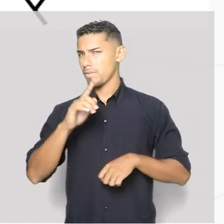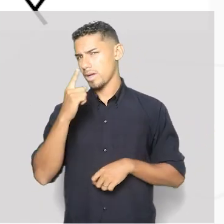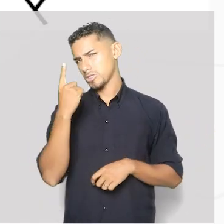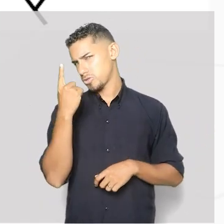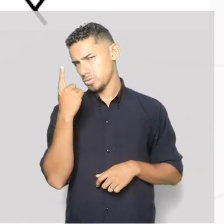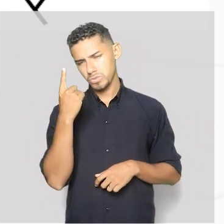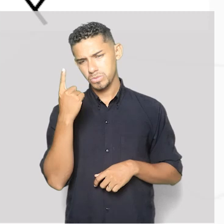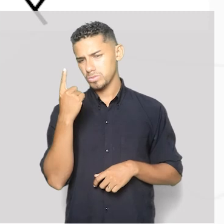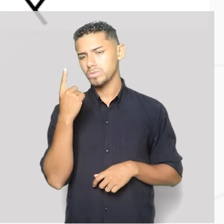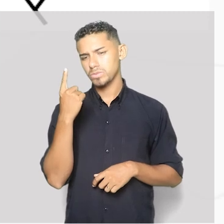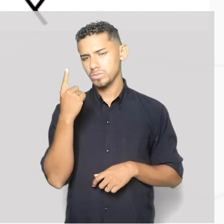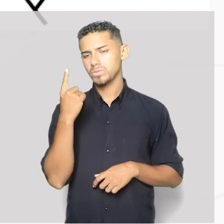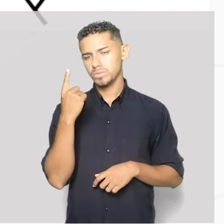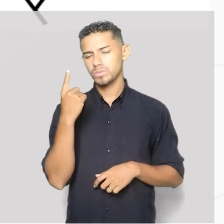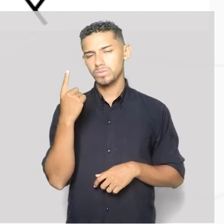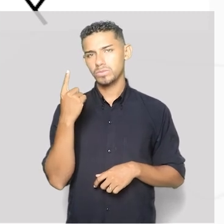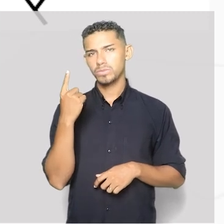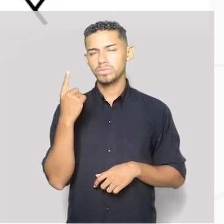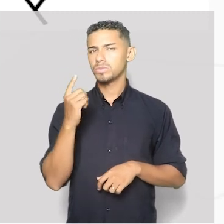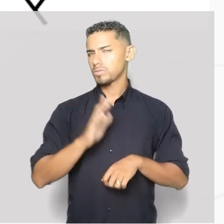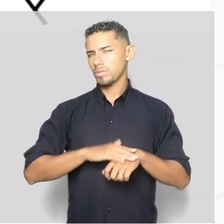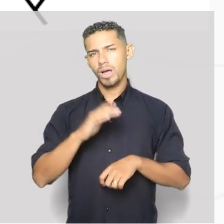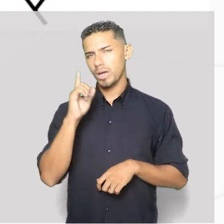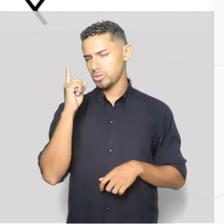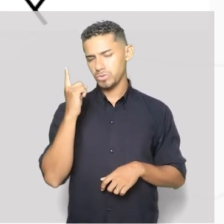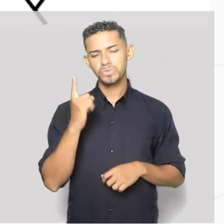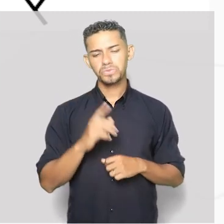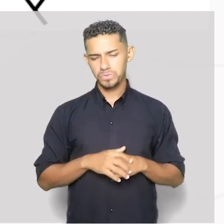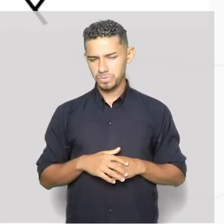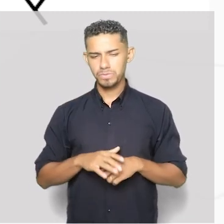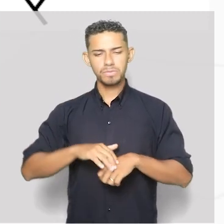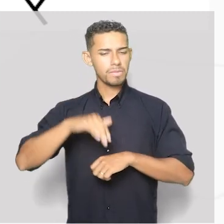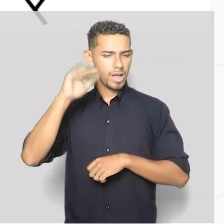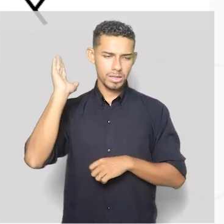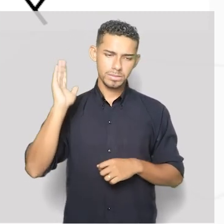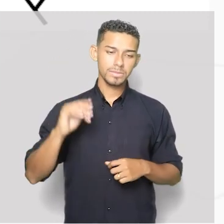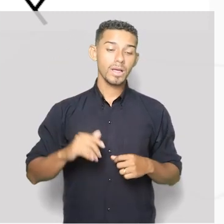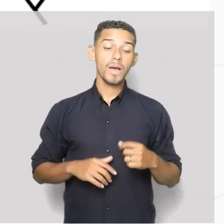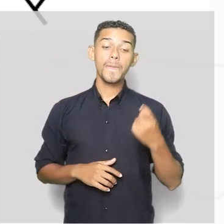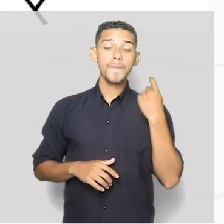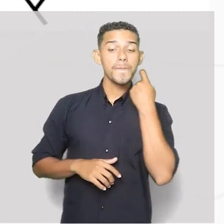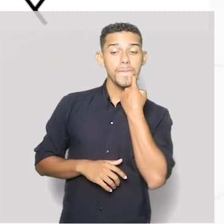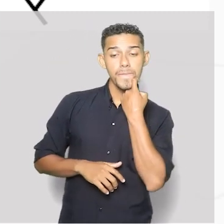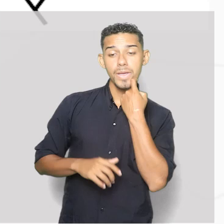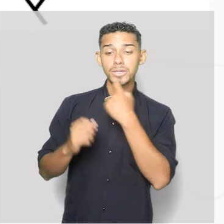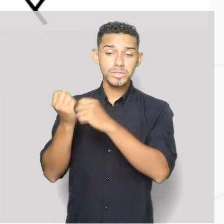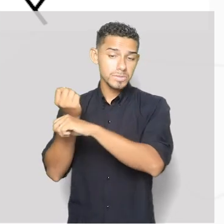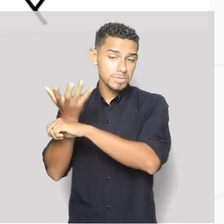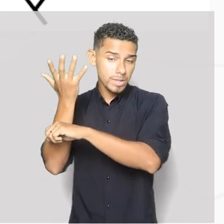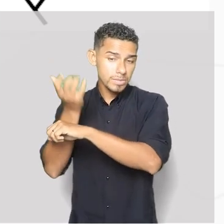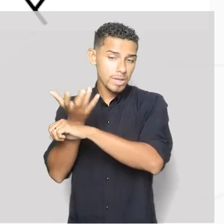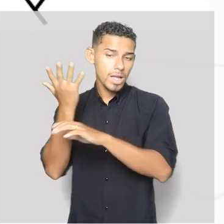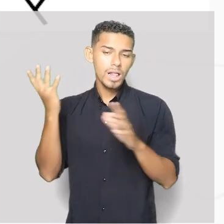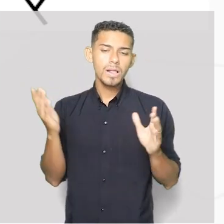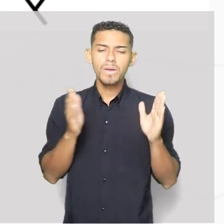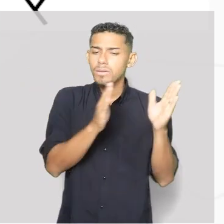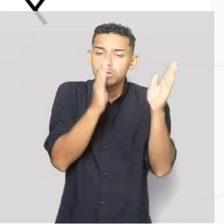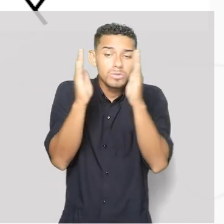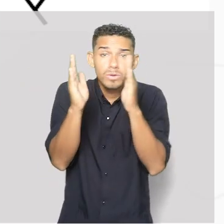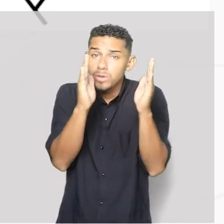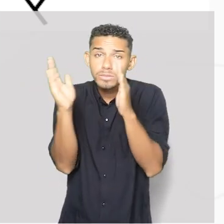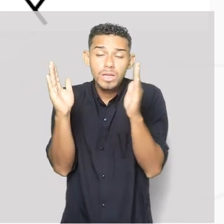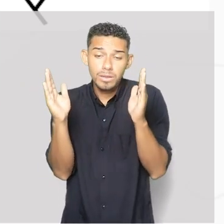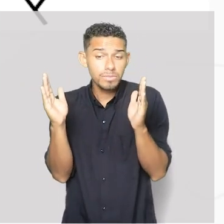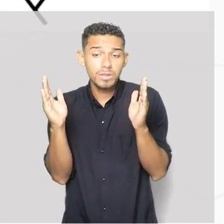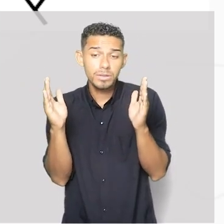de uma ramificação, tá? Para eles. Peixe e baleia, tá? A gente tá ali, aí você tá do ladinho um do outro,